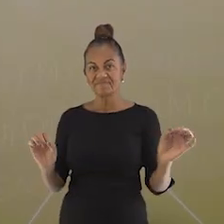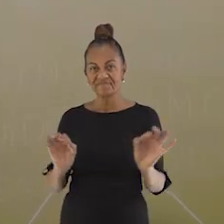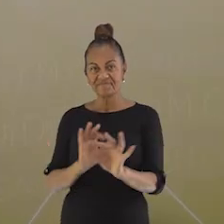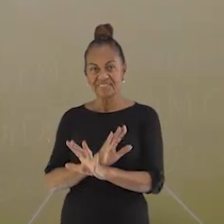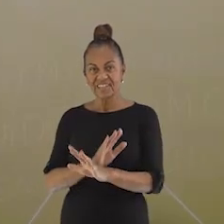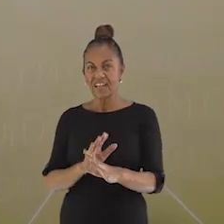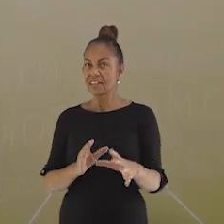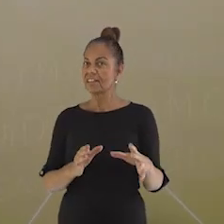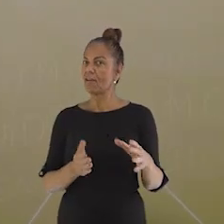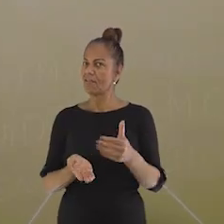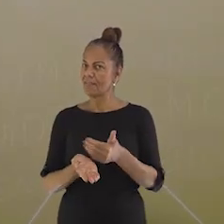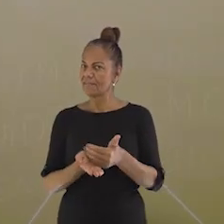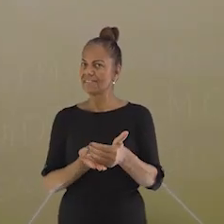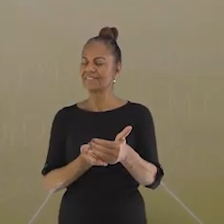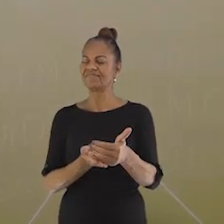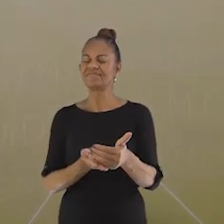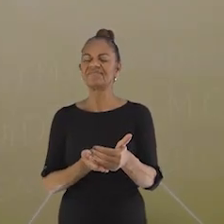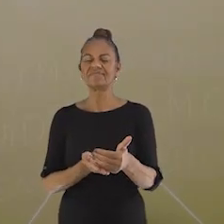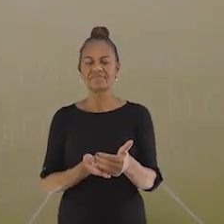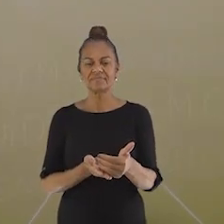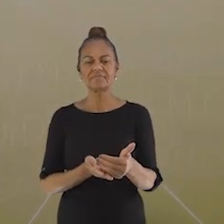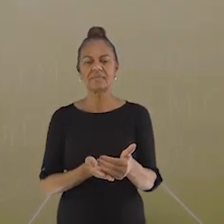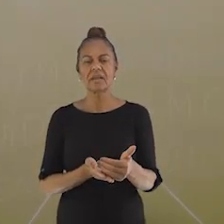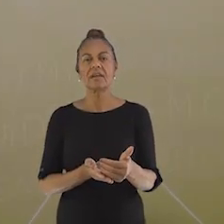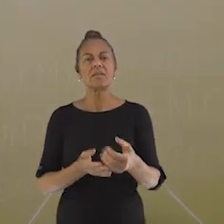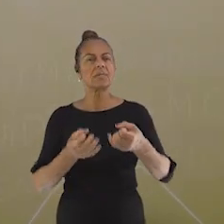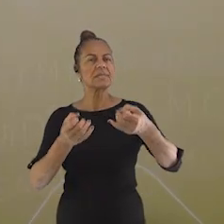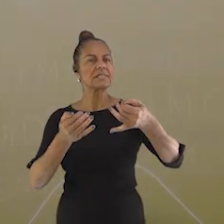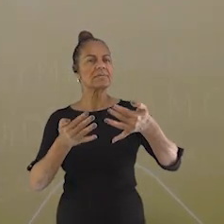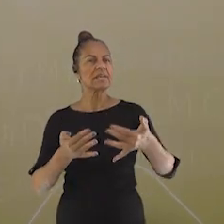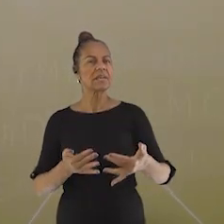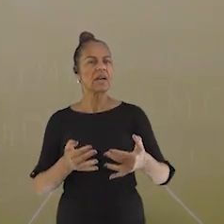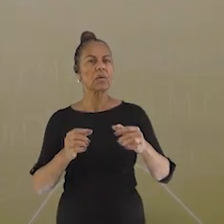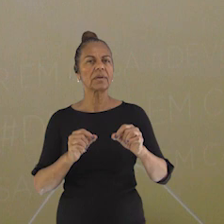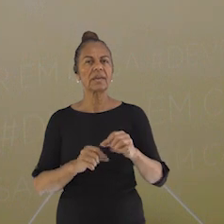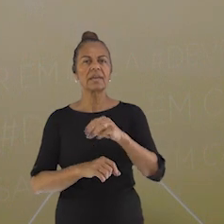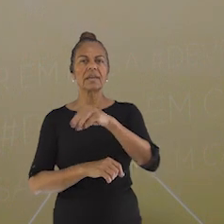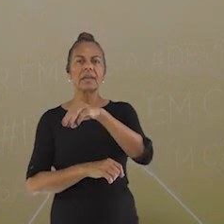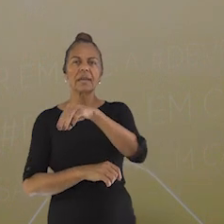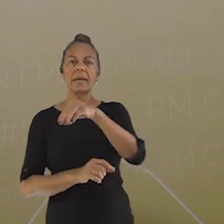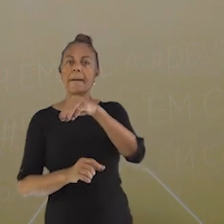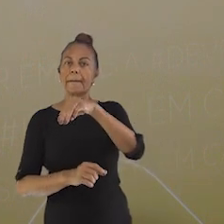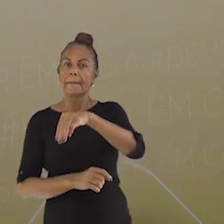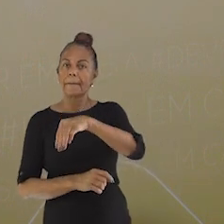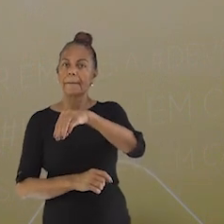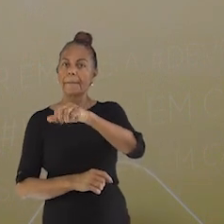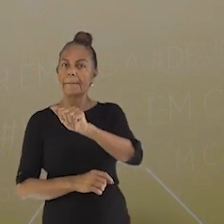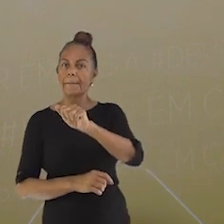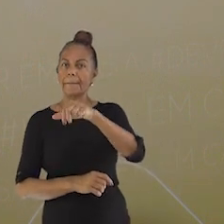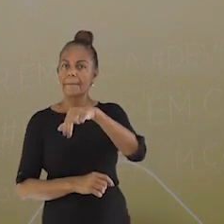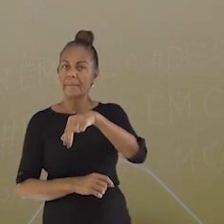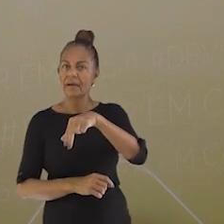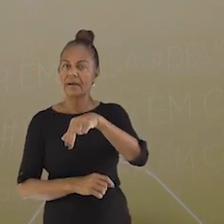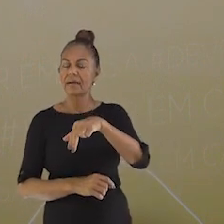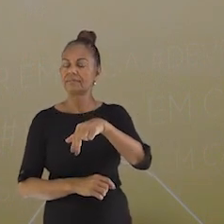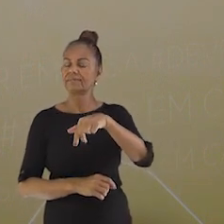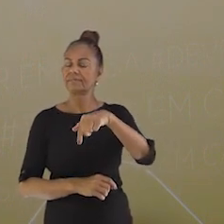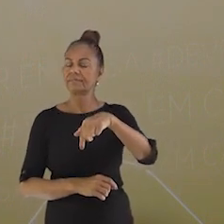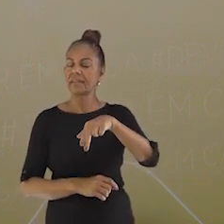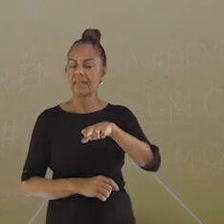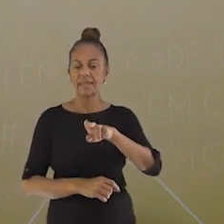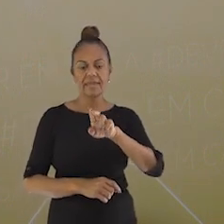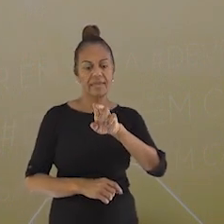Tudo pronto? Então vamos começar. Vamos começar definindo mangue e manguezal, pois é muito